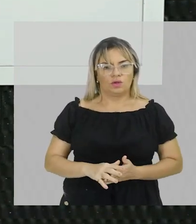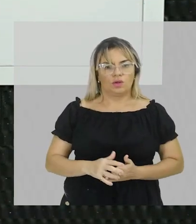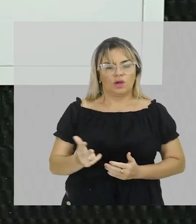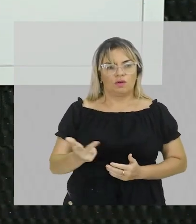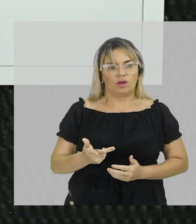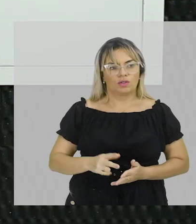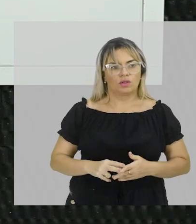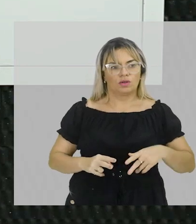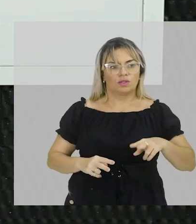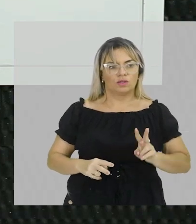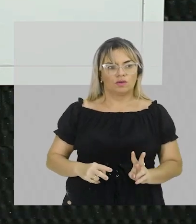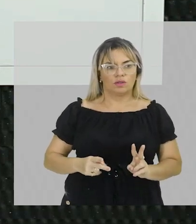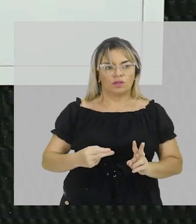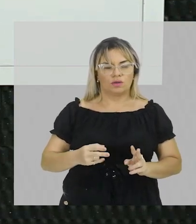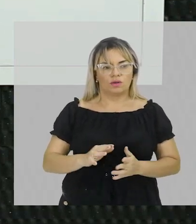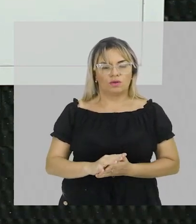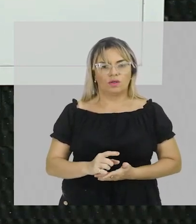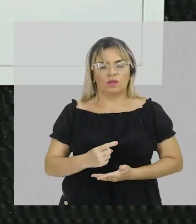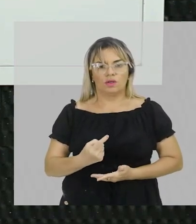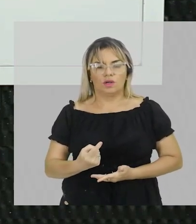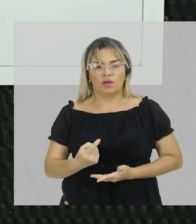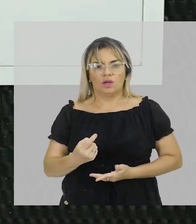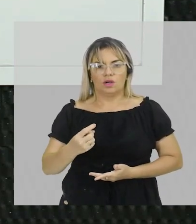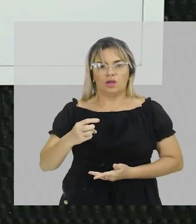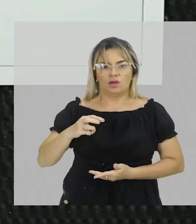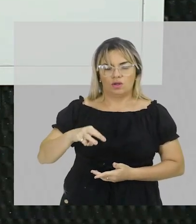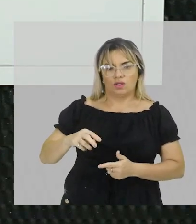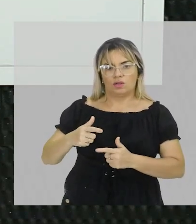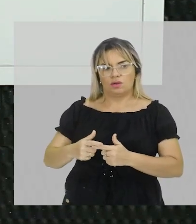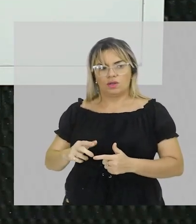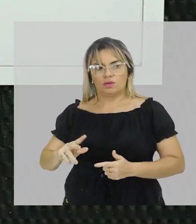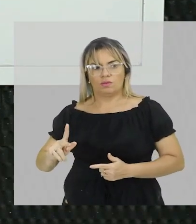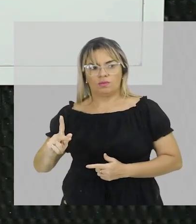hora. Olha só. Tá?